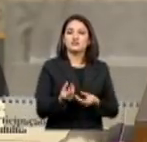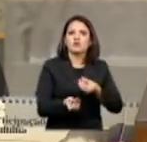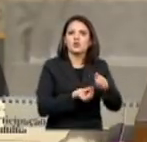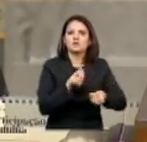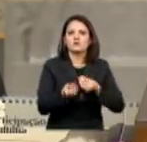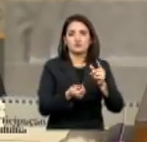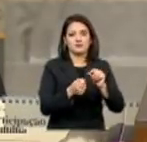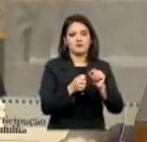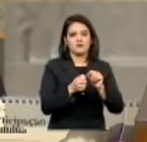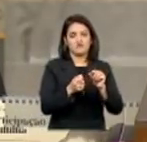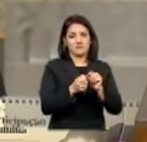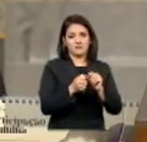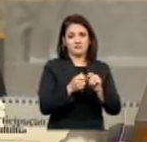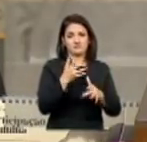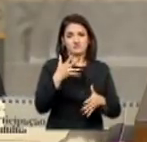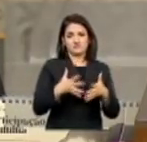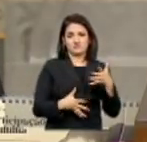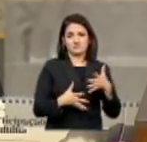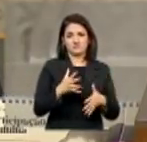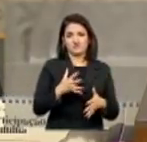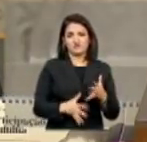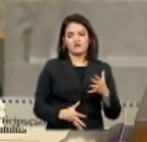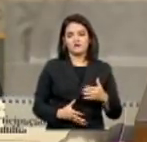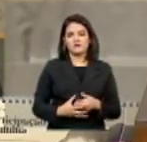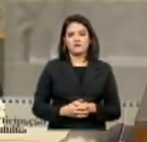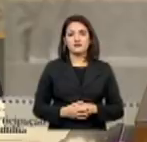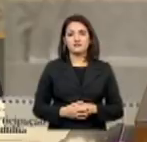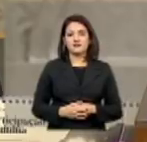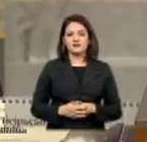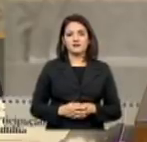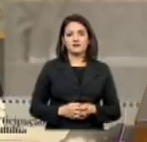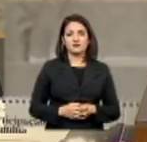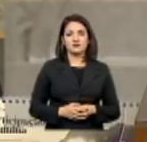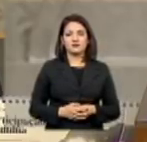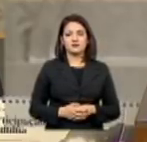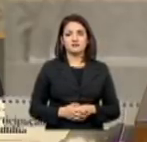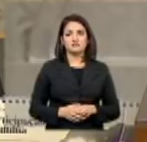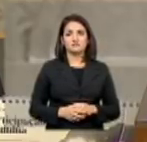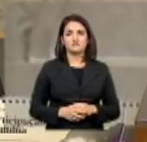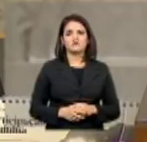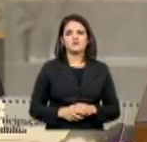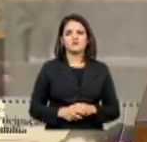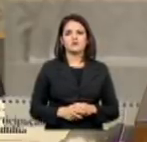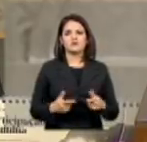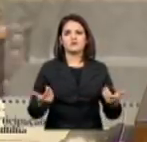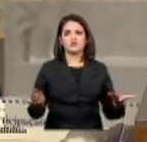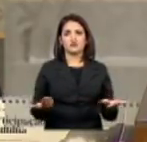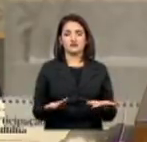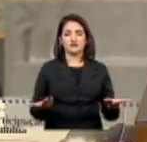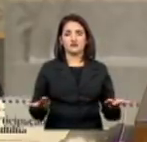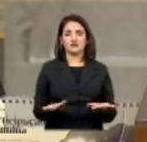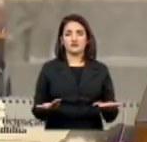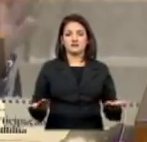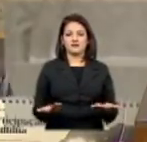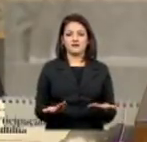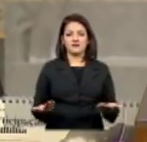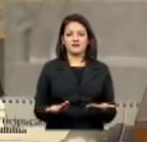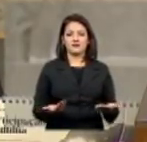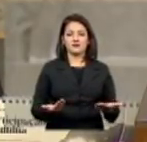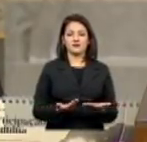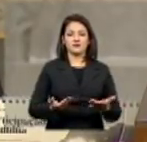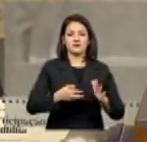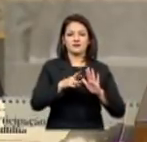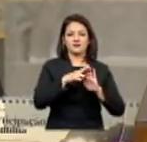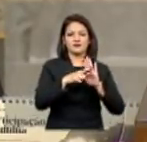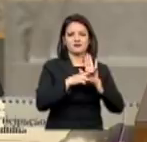finalidade da norma se cumpridas concretizasse o presente caso a norma descumprido entre